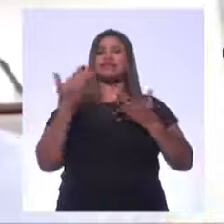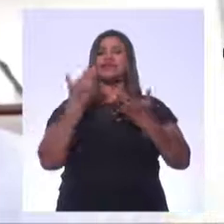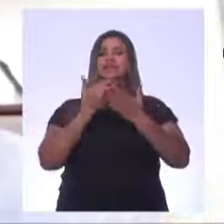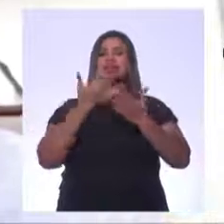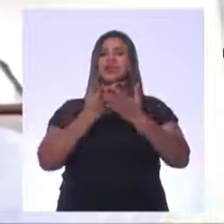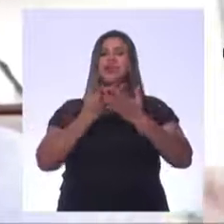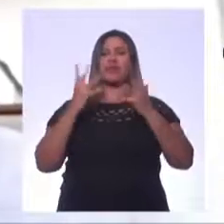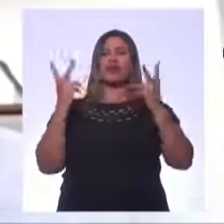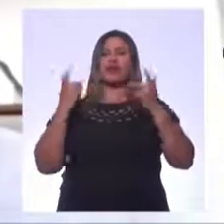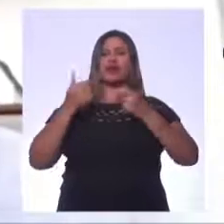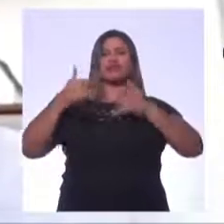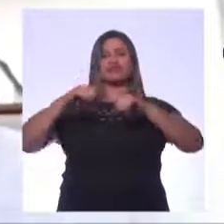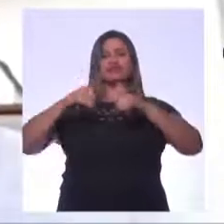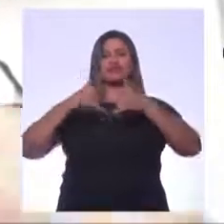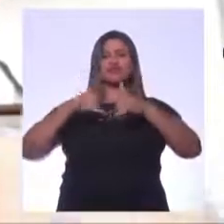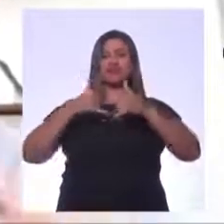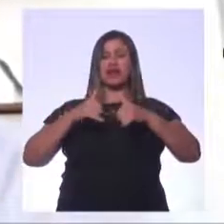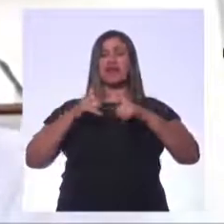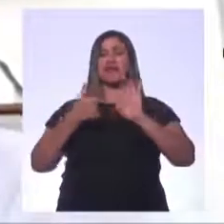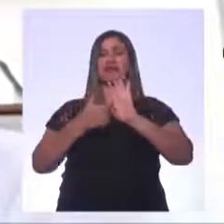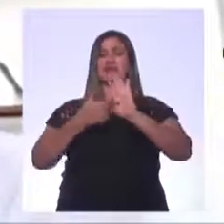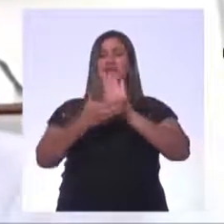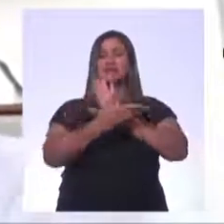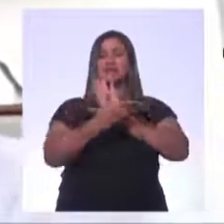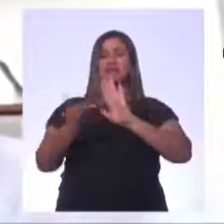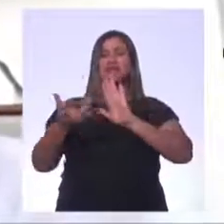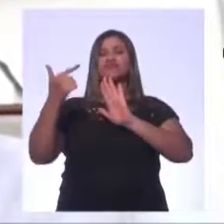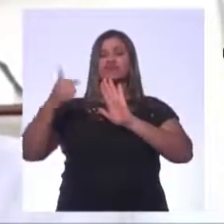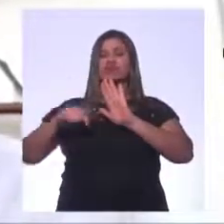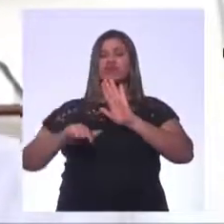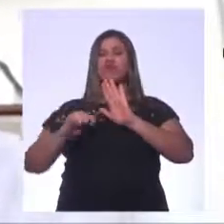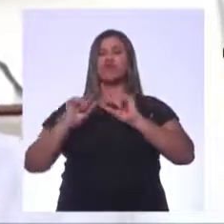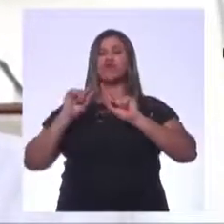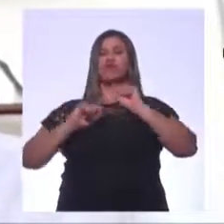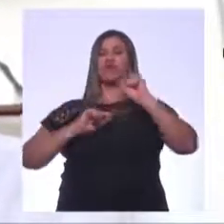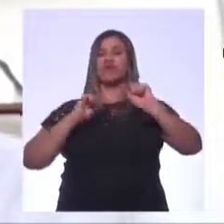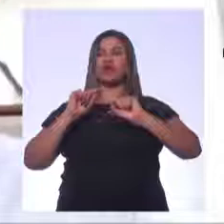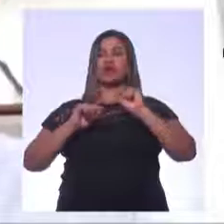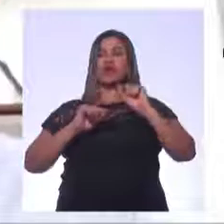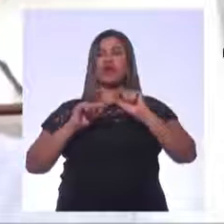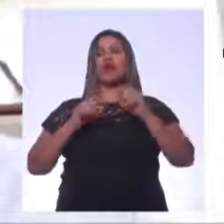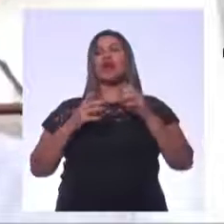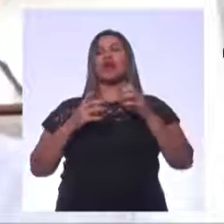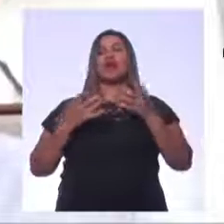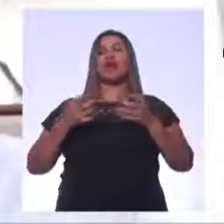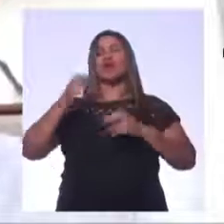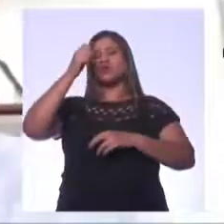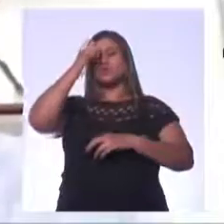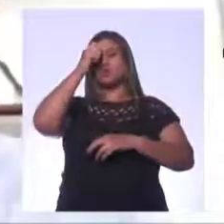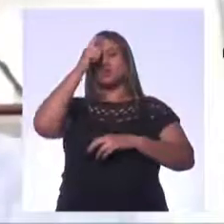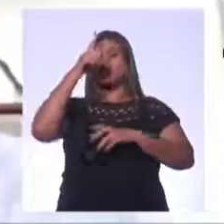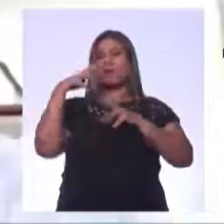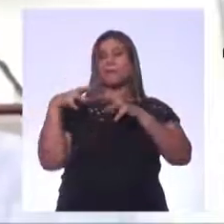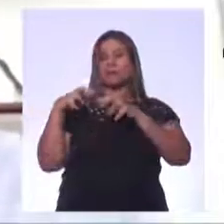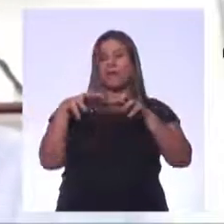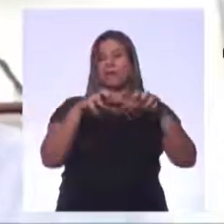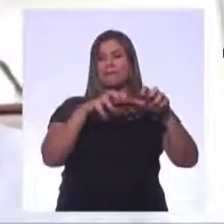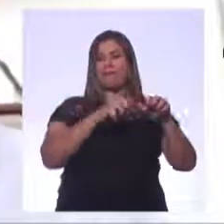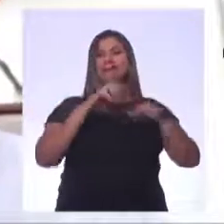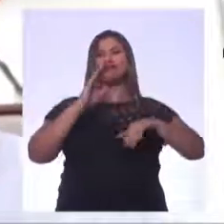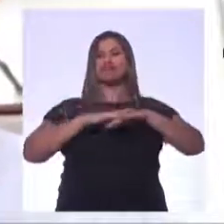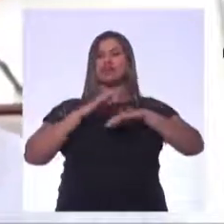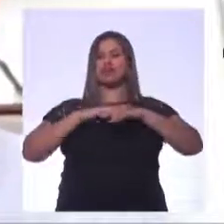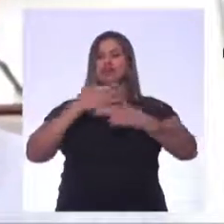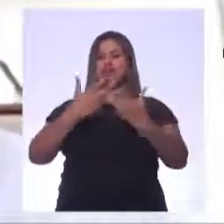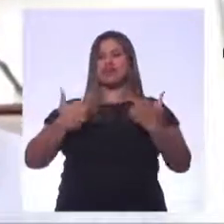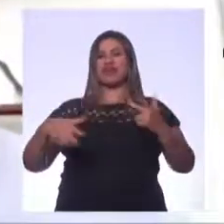circuitos elétricos e trazer para vocês e reforçar mais uma vez que boa parte da cultura maker ela é possível de ser feita com